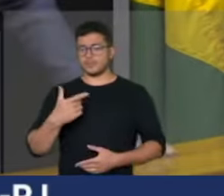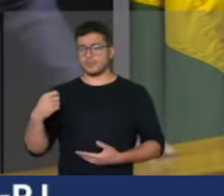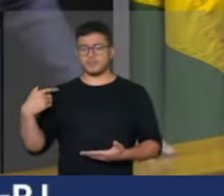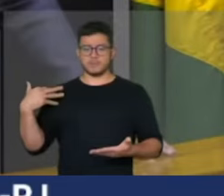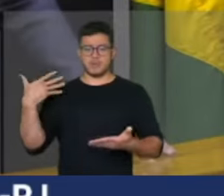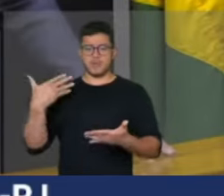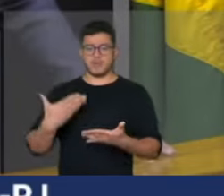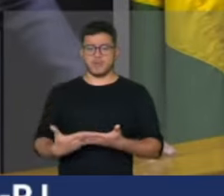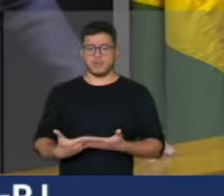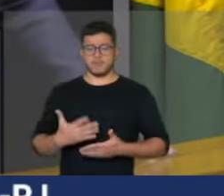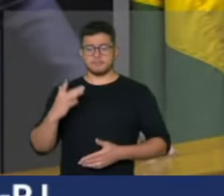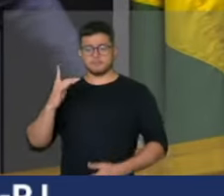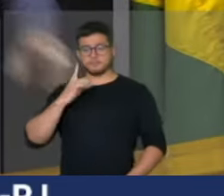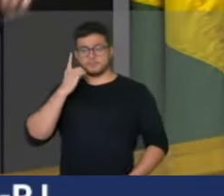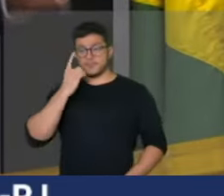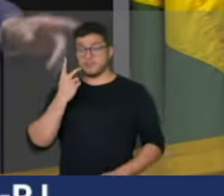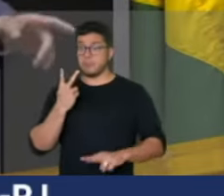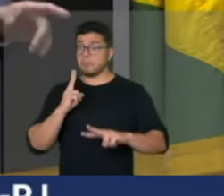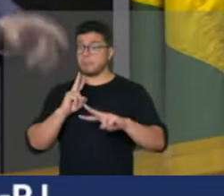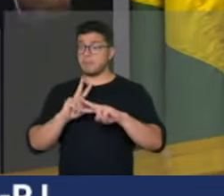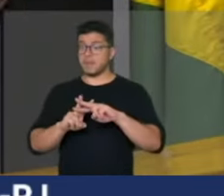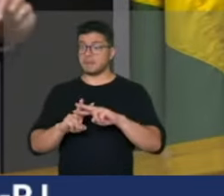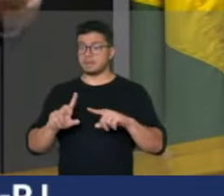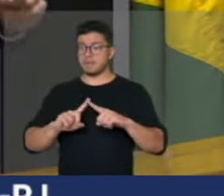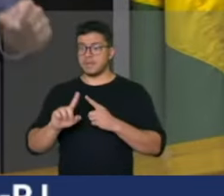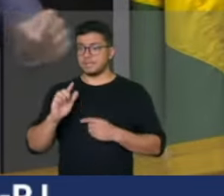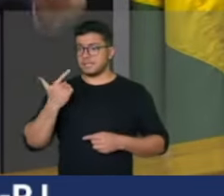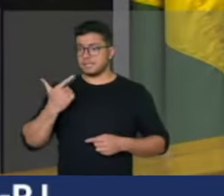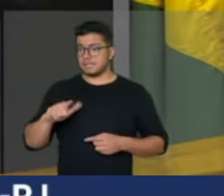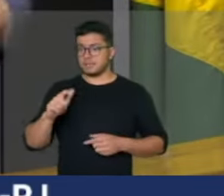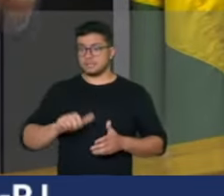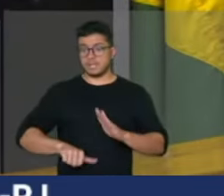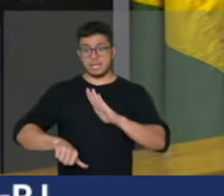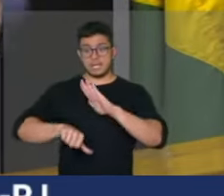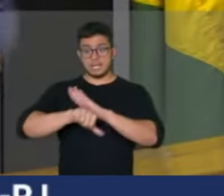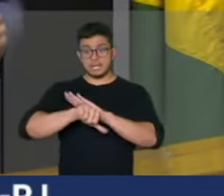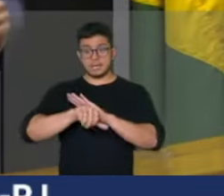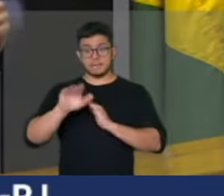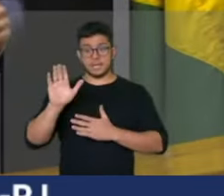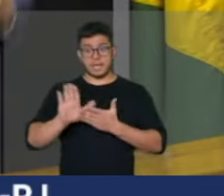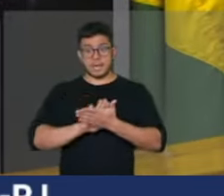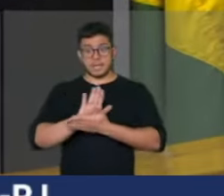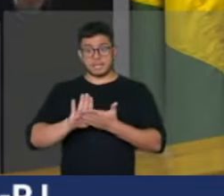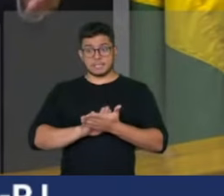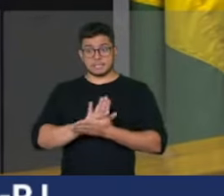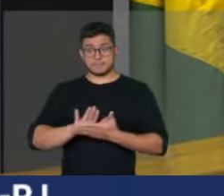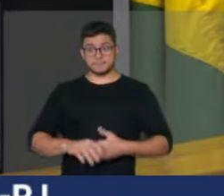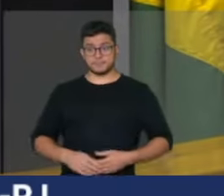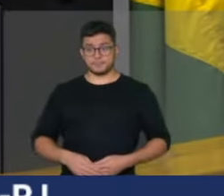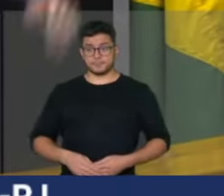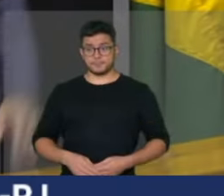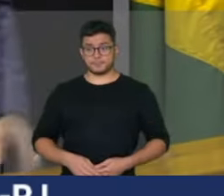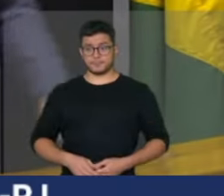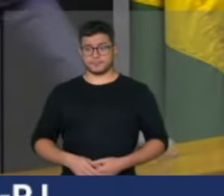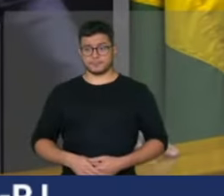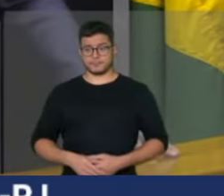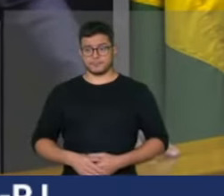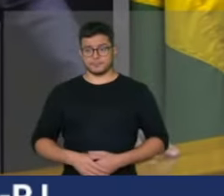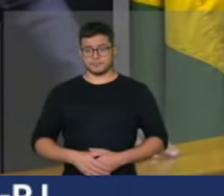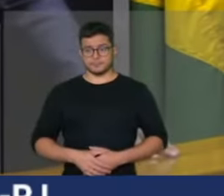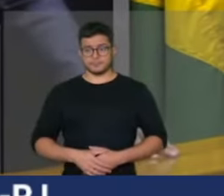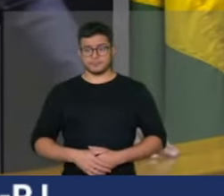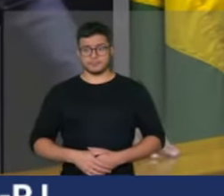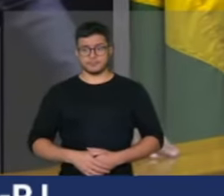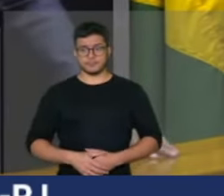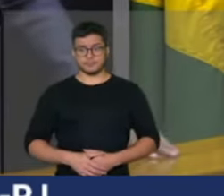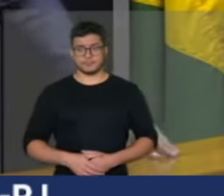Deputados sendo presos sem nenhum crime que pudesse configurar um crime que